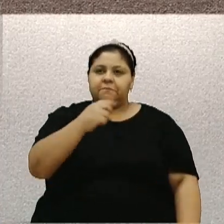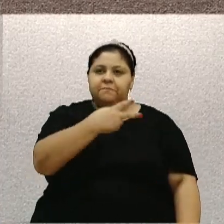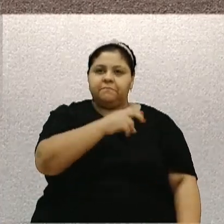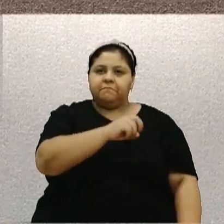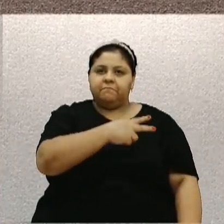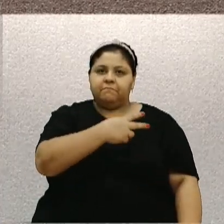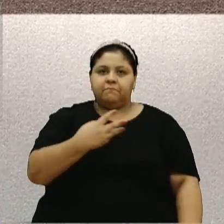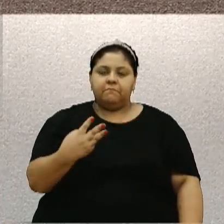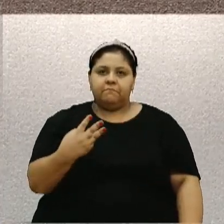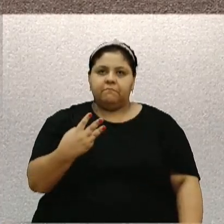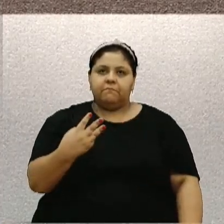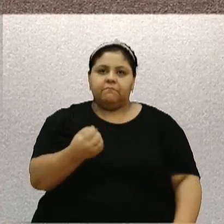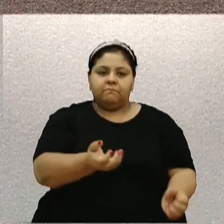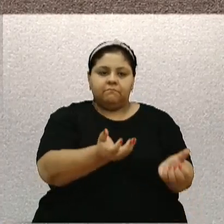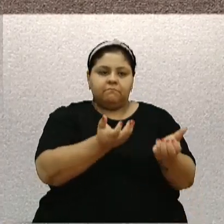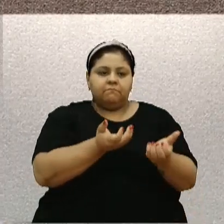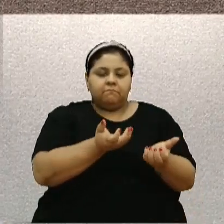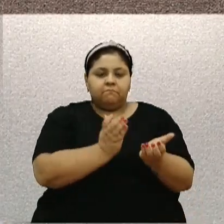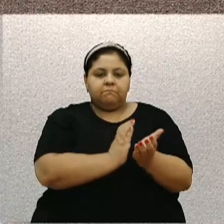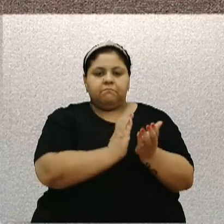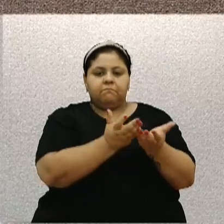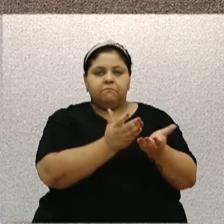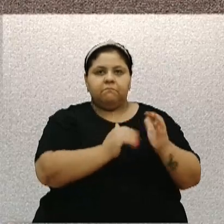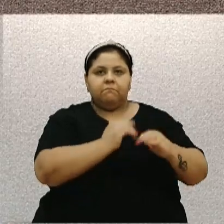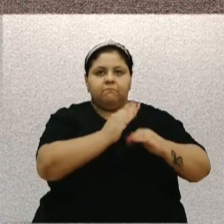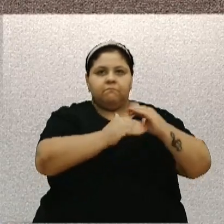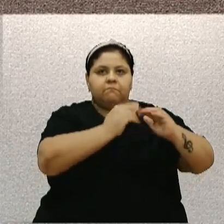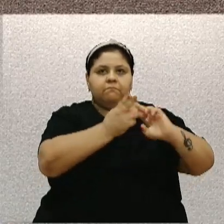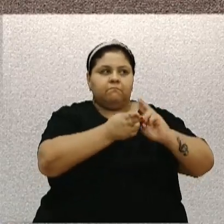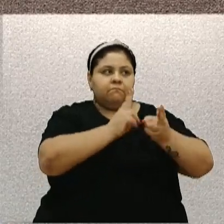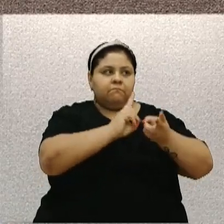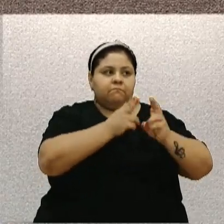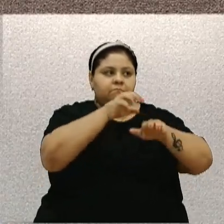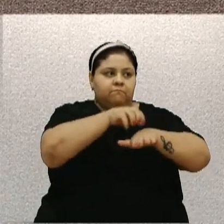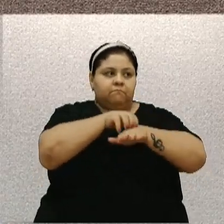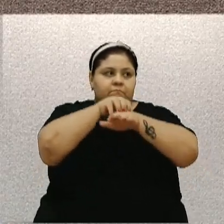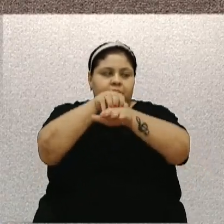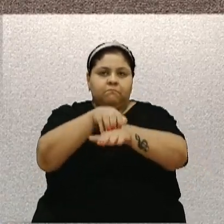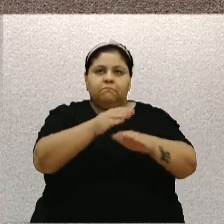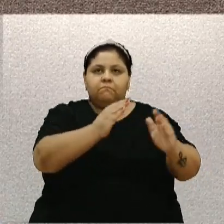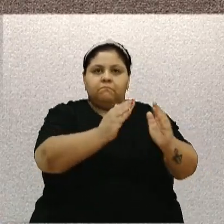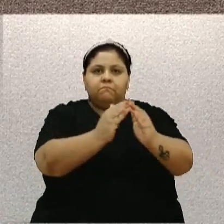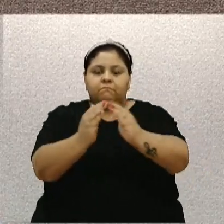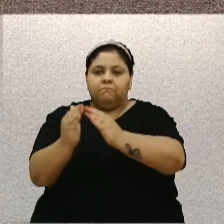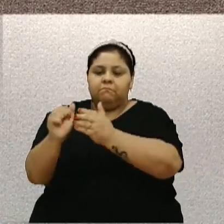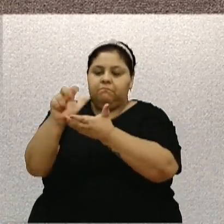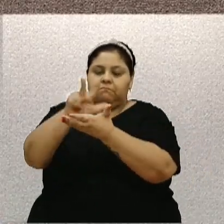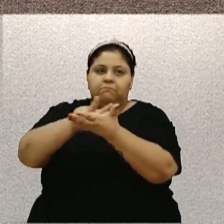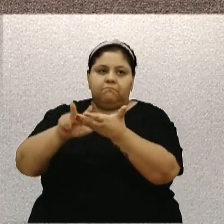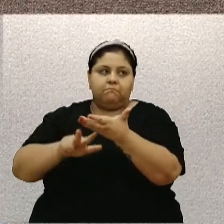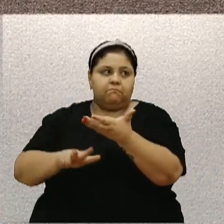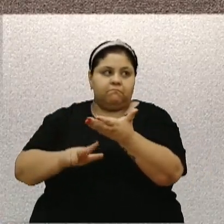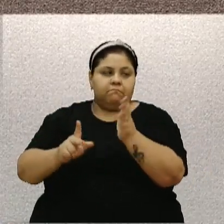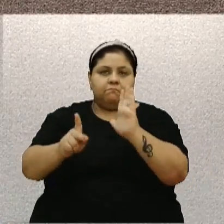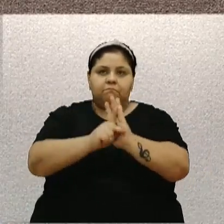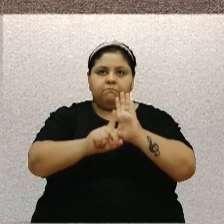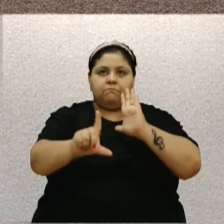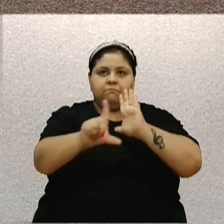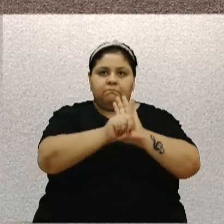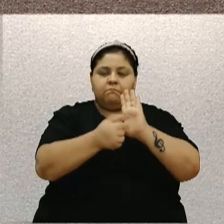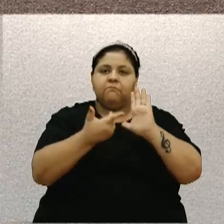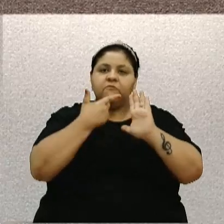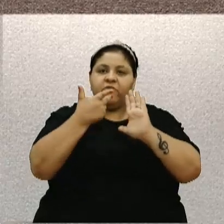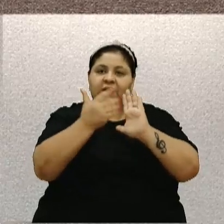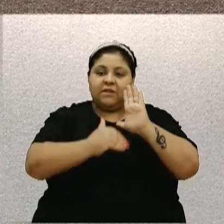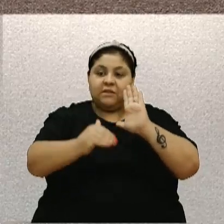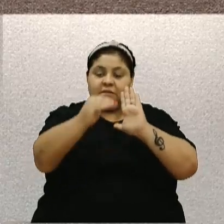127/2024. Recebe esta Comissão de Desenvolvimento Urbano, Transporte e Habitação para análise e parecer ao projeto de lei mencionado